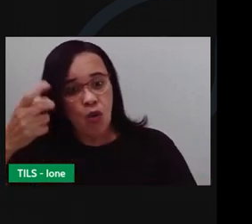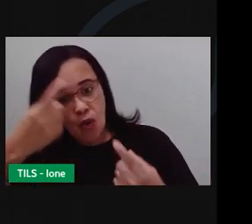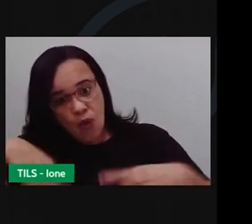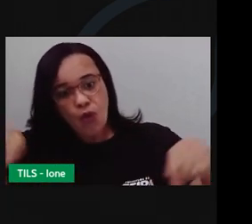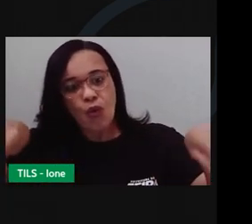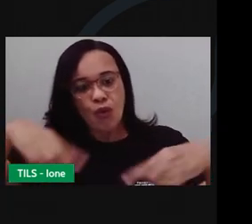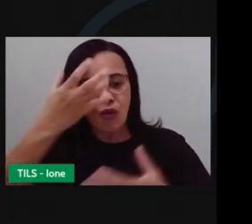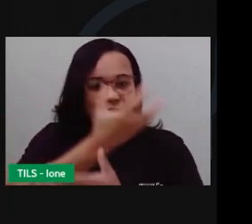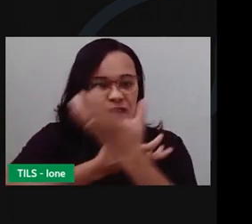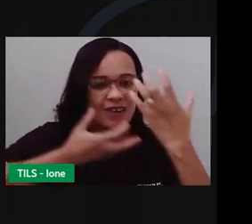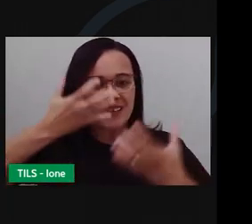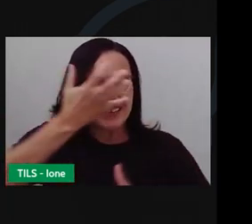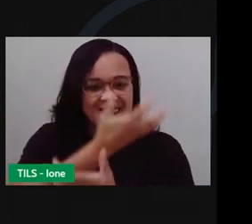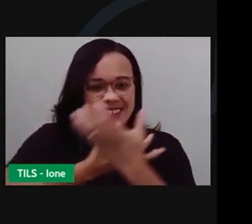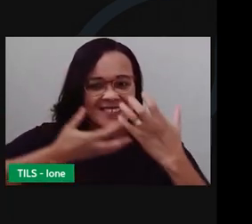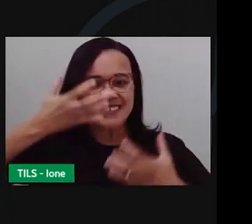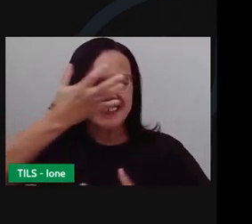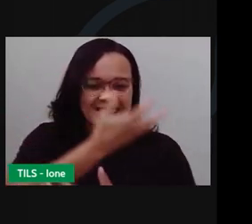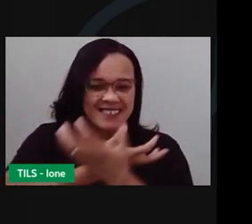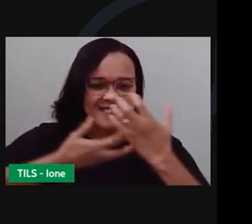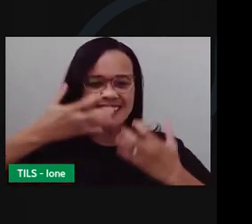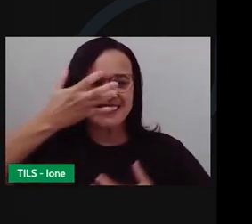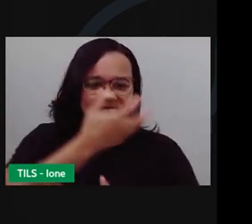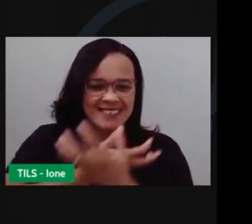O